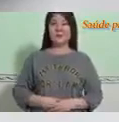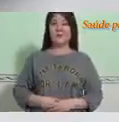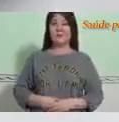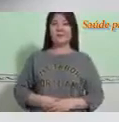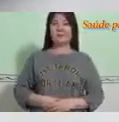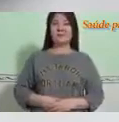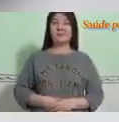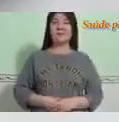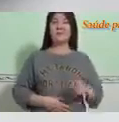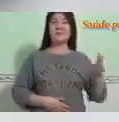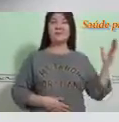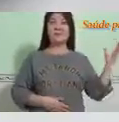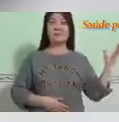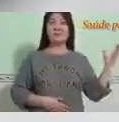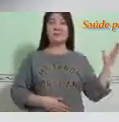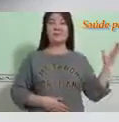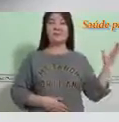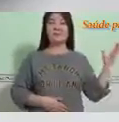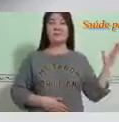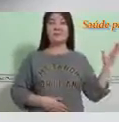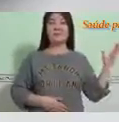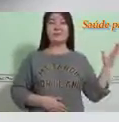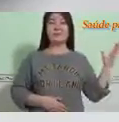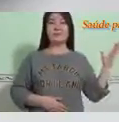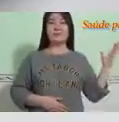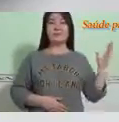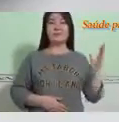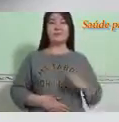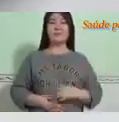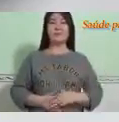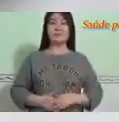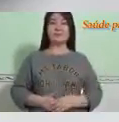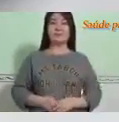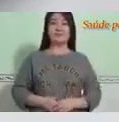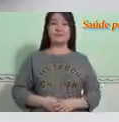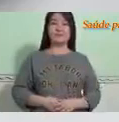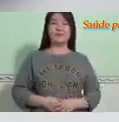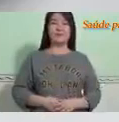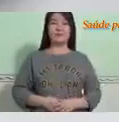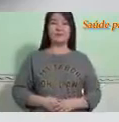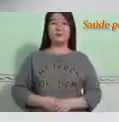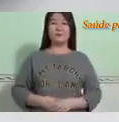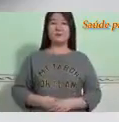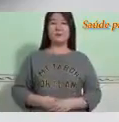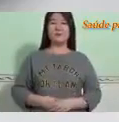Nove mil inscreva-se criador por 2. Equipe editorial do Tua Saúde.